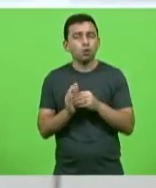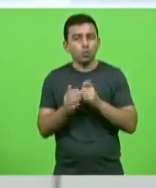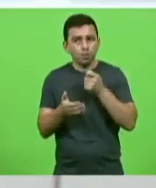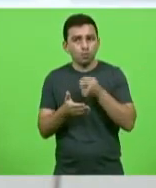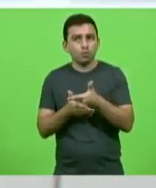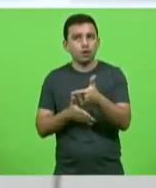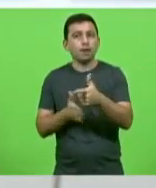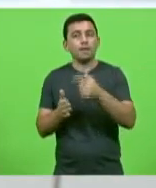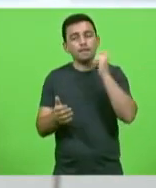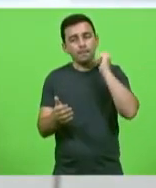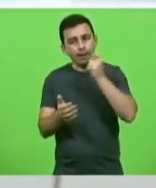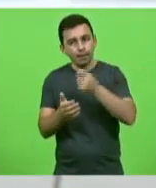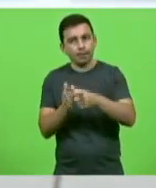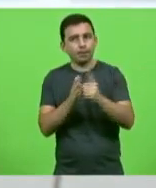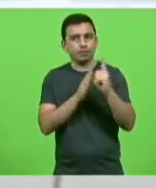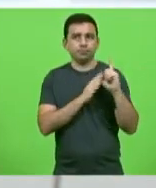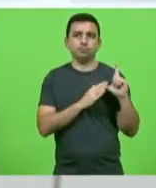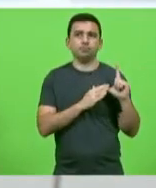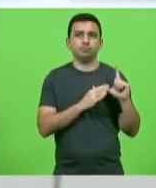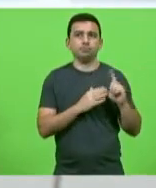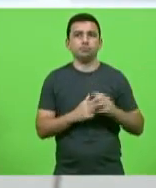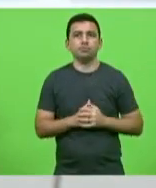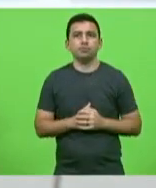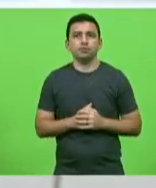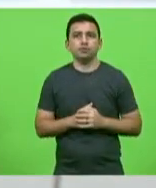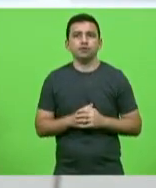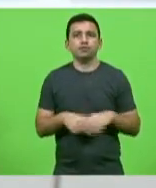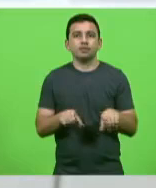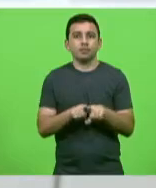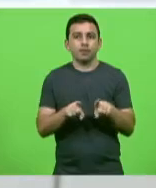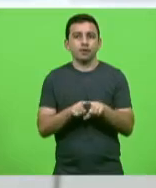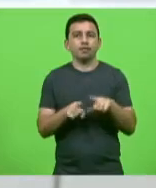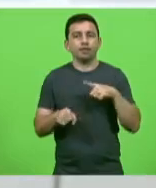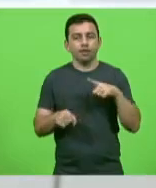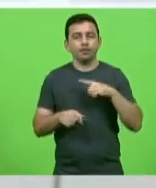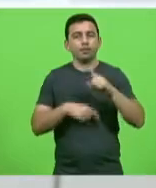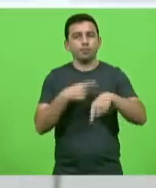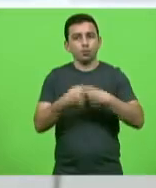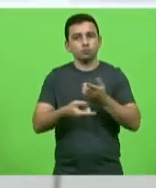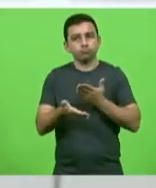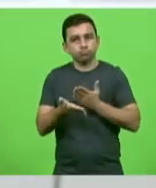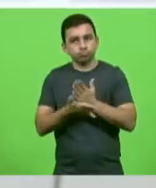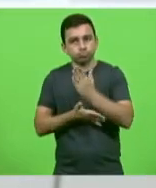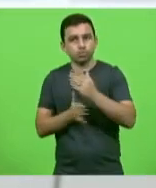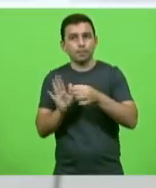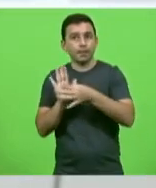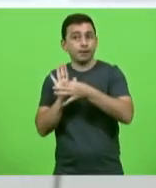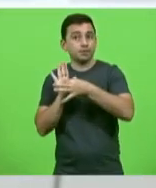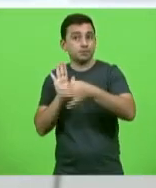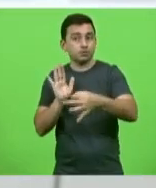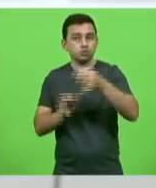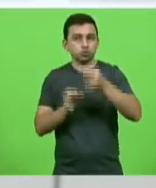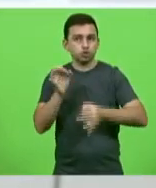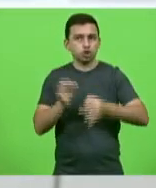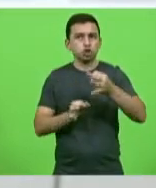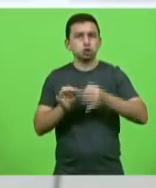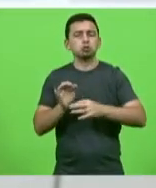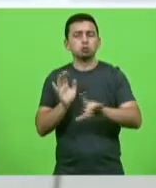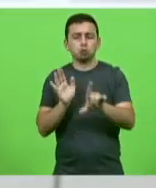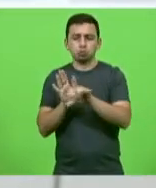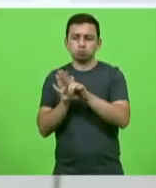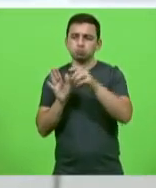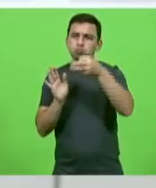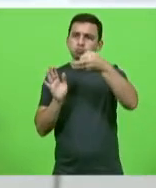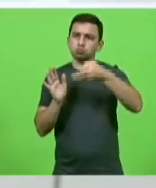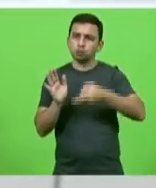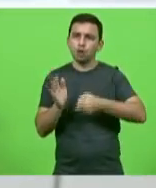aquisição pagamento antecipado aí teve a homologação teve o parecer jurídico que deu legalidade